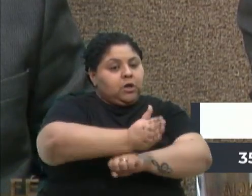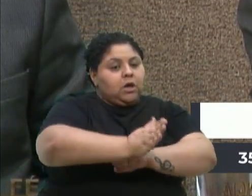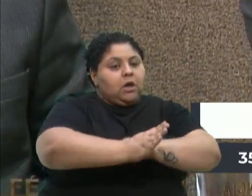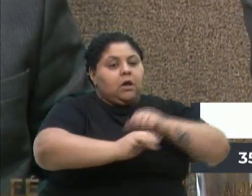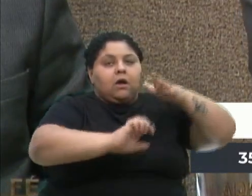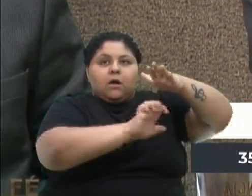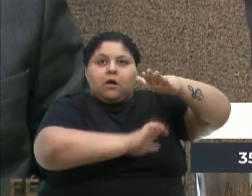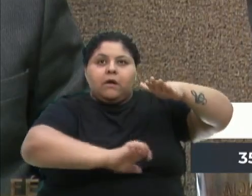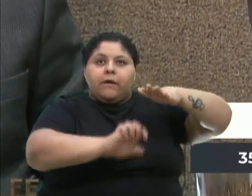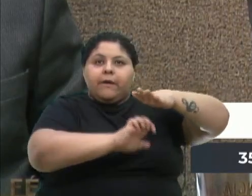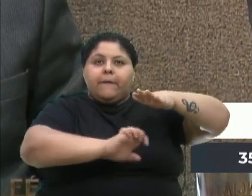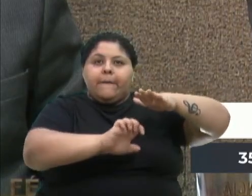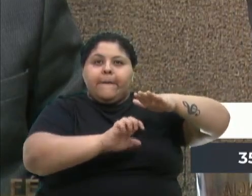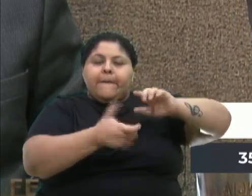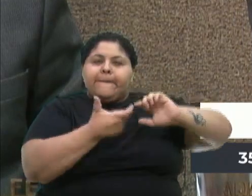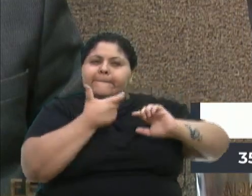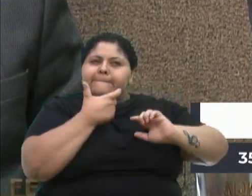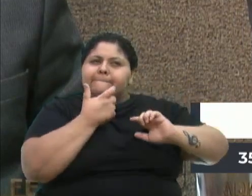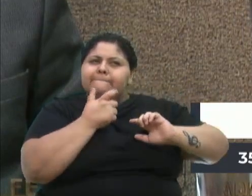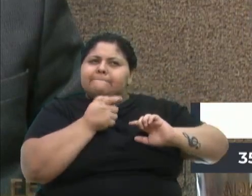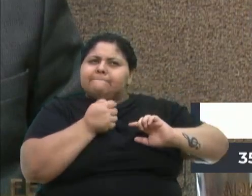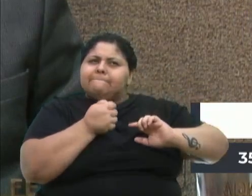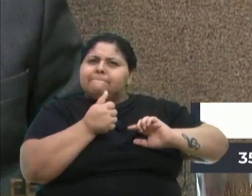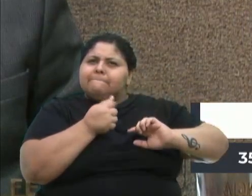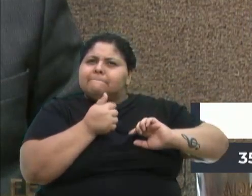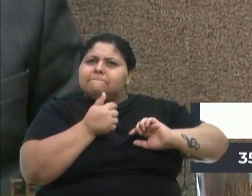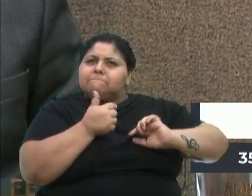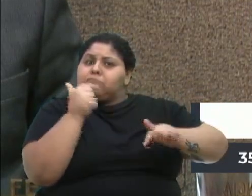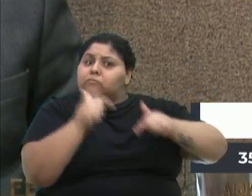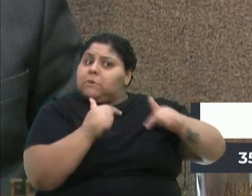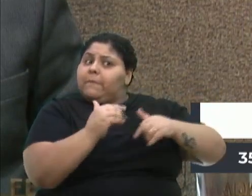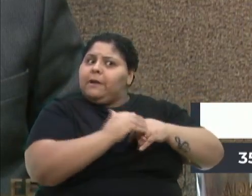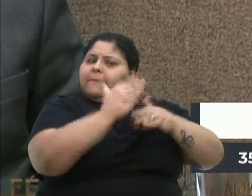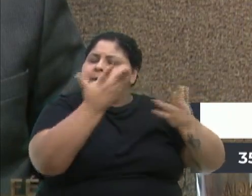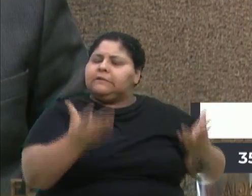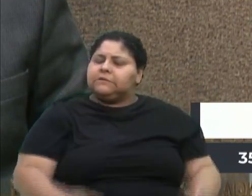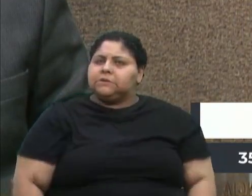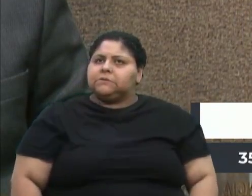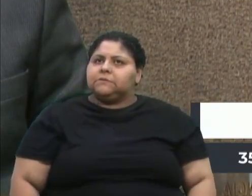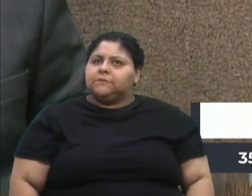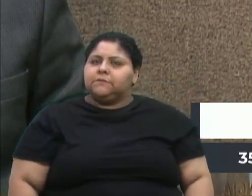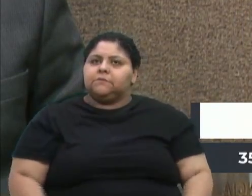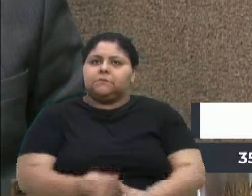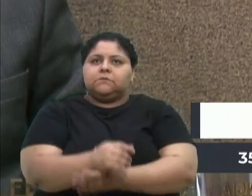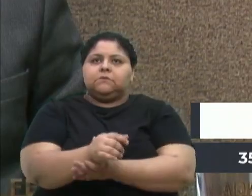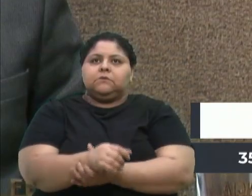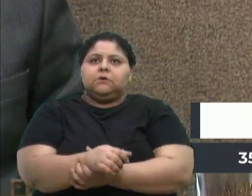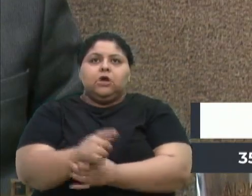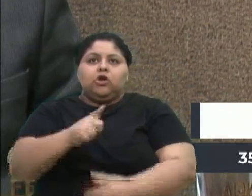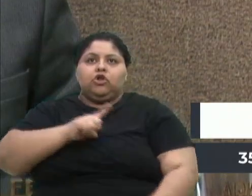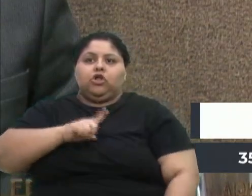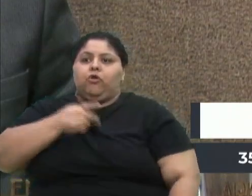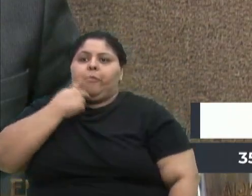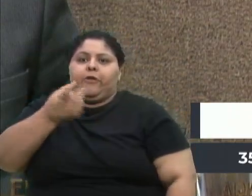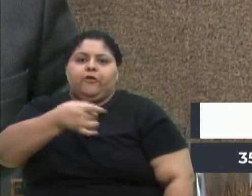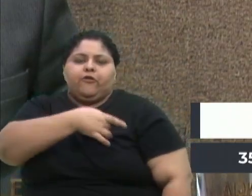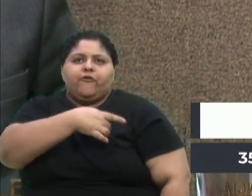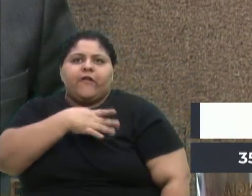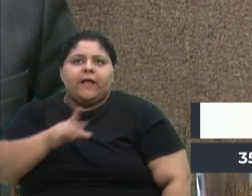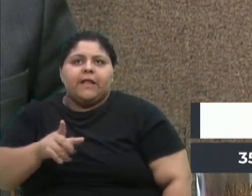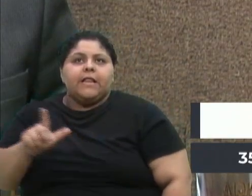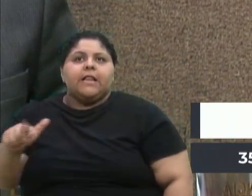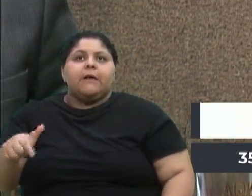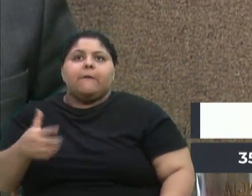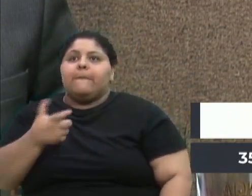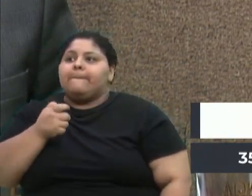empresa, parece que não trabalha mais. E eu não tenho medo de dizer, parece que não trabalha mais.